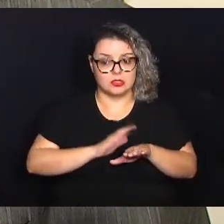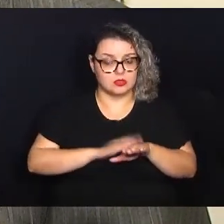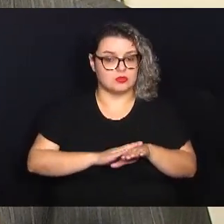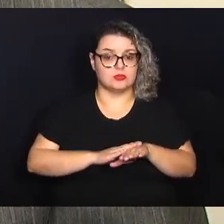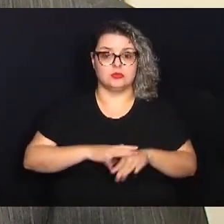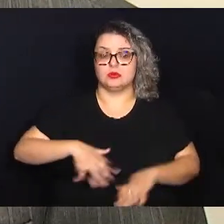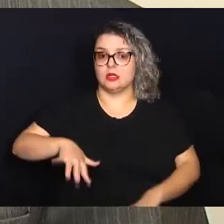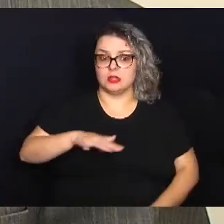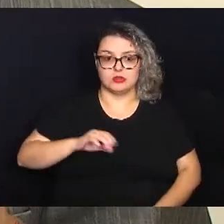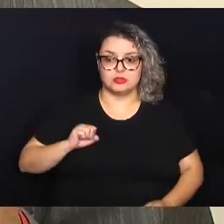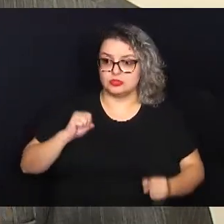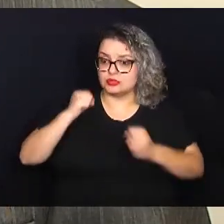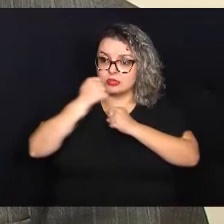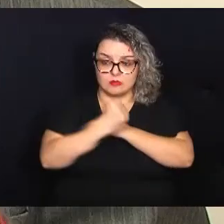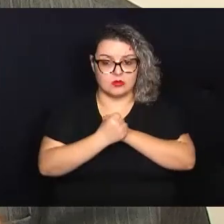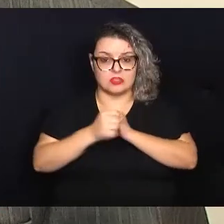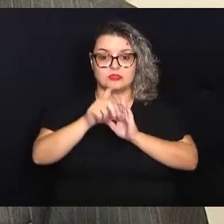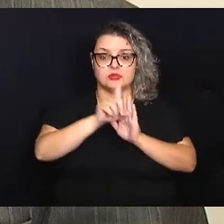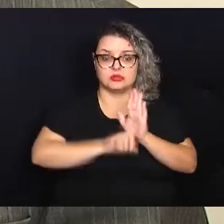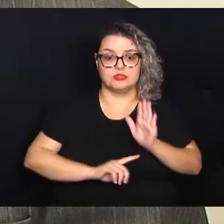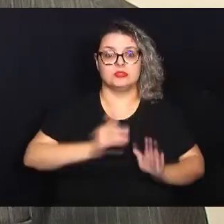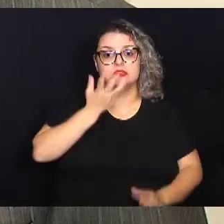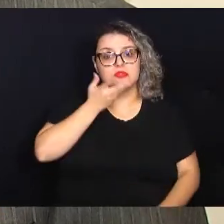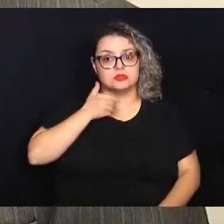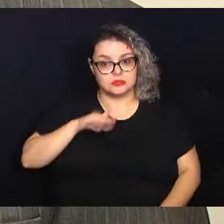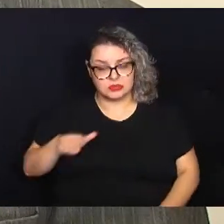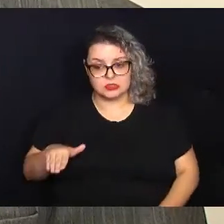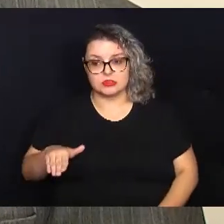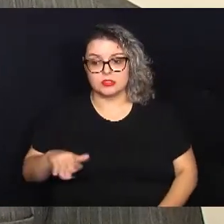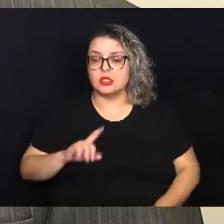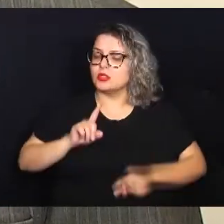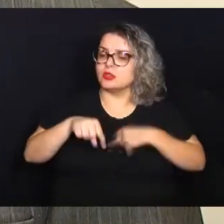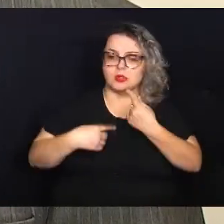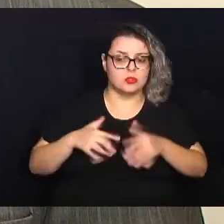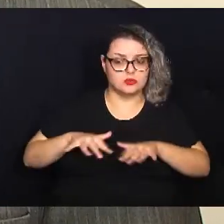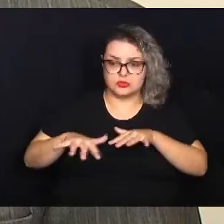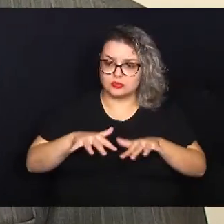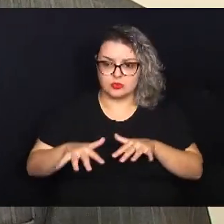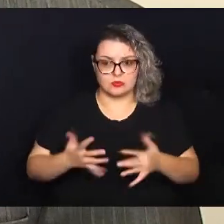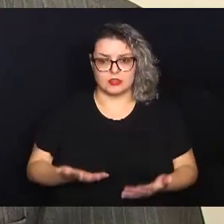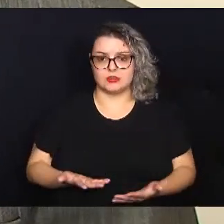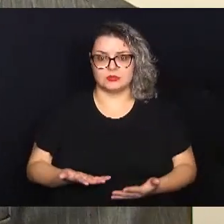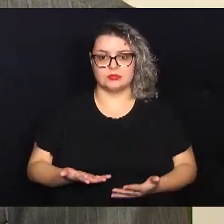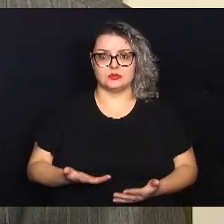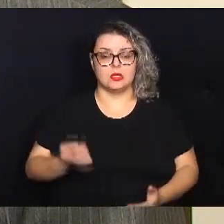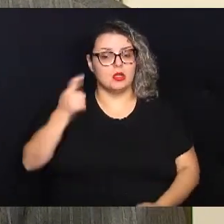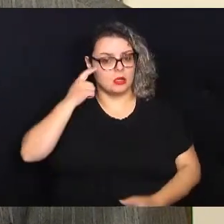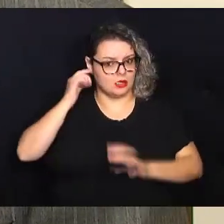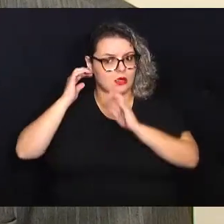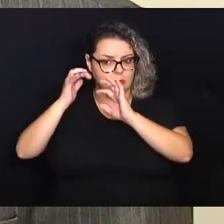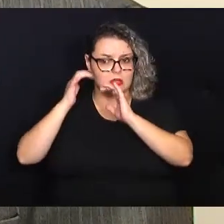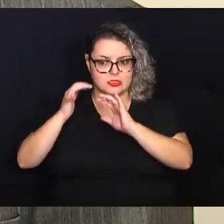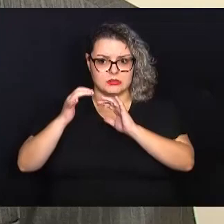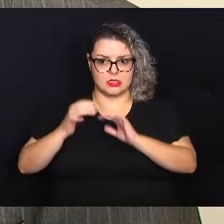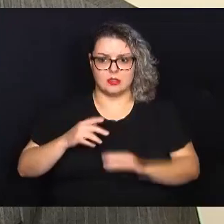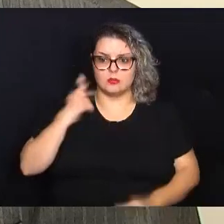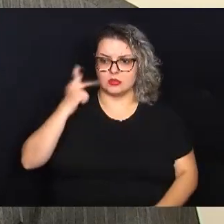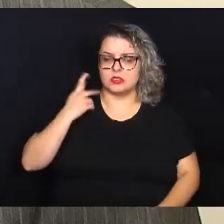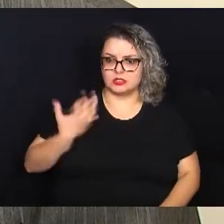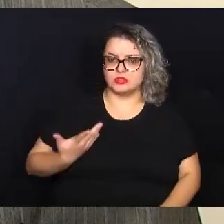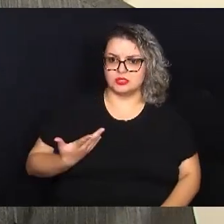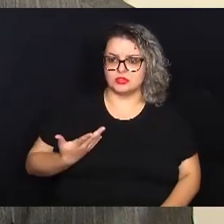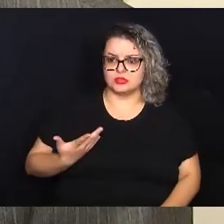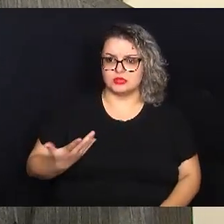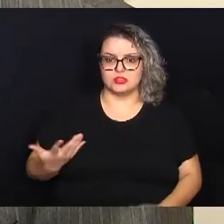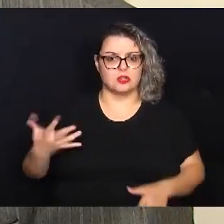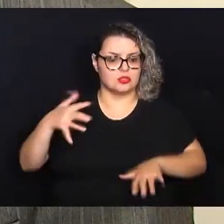que atuam na área de defesa dos direitos da criança e do adolescente, né, e outros movimentos a pensar